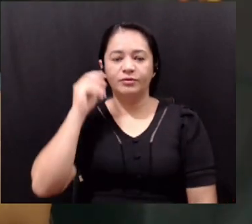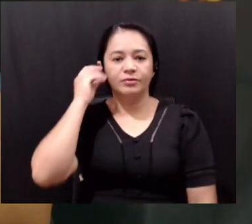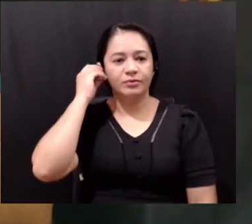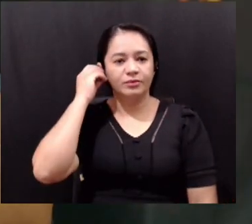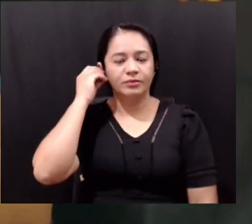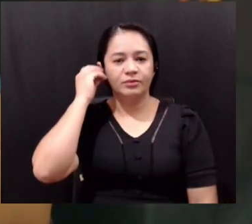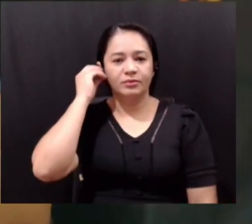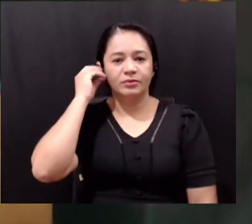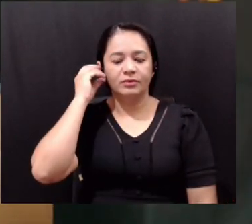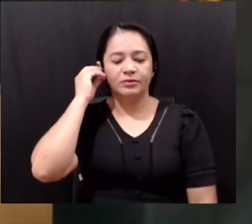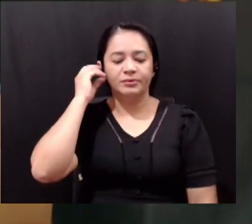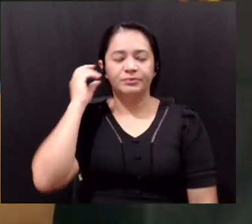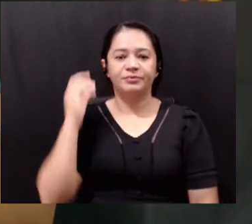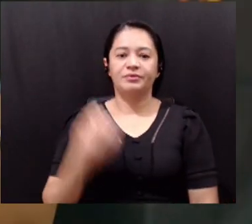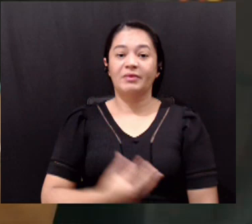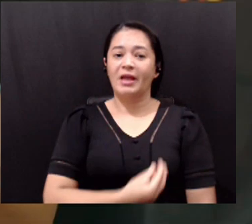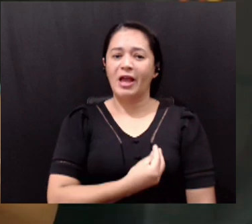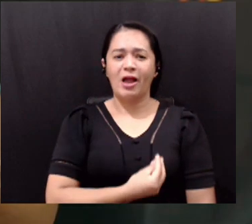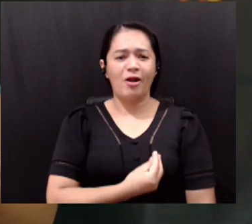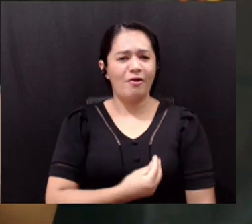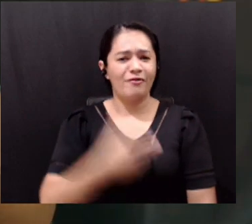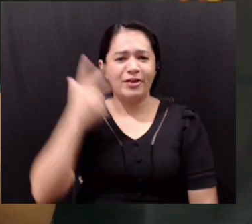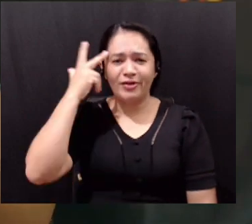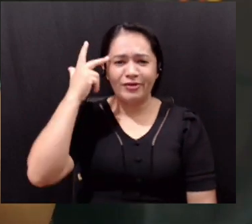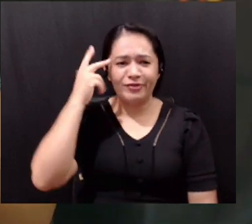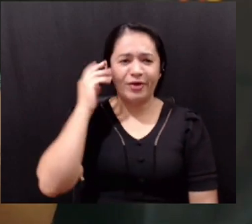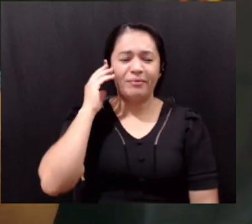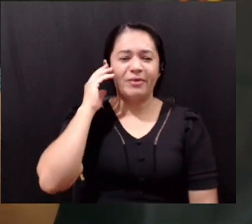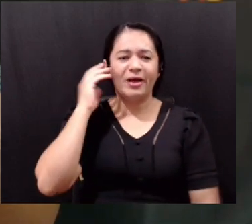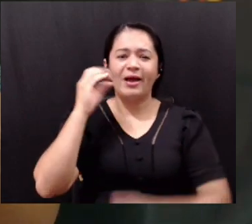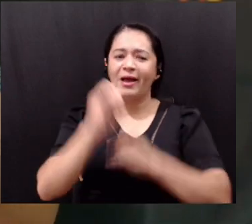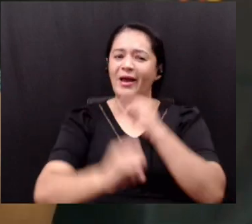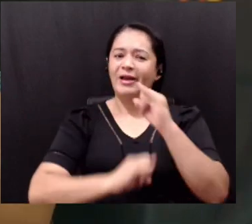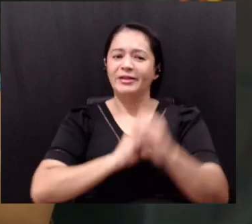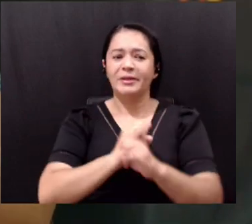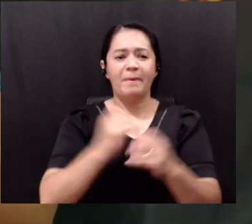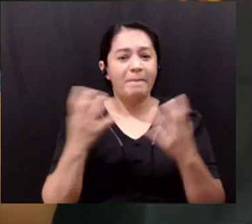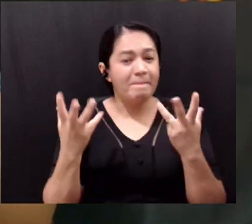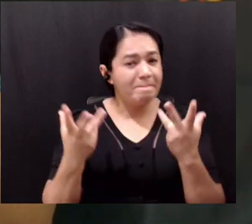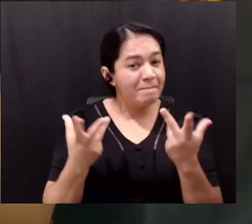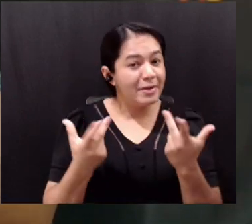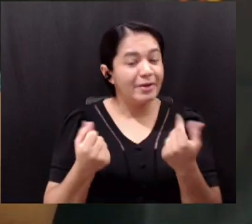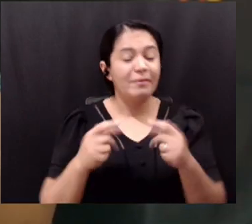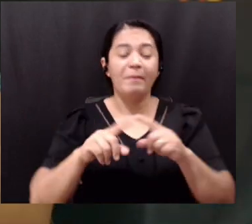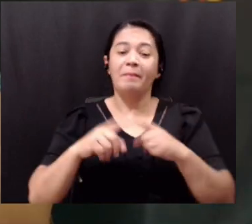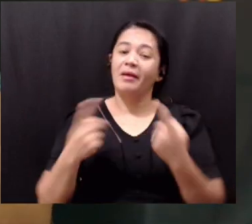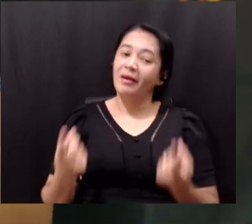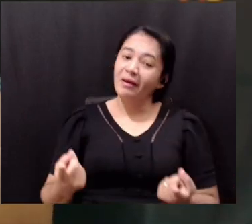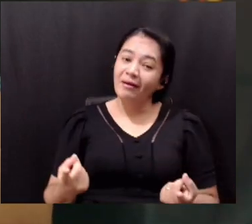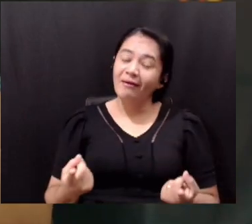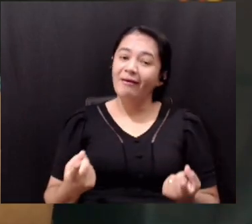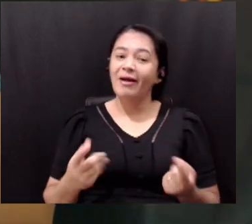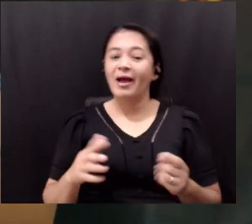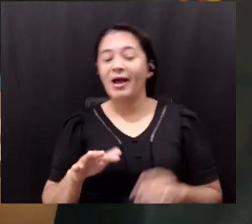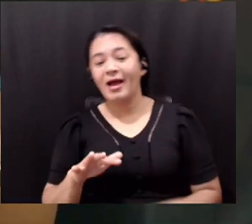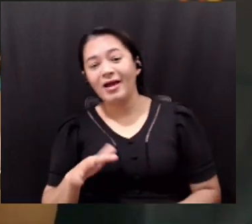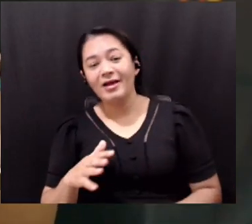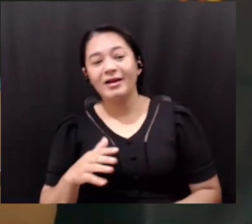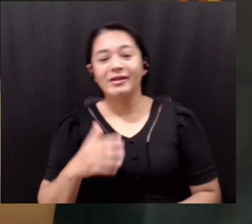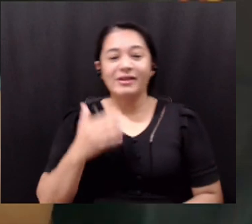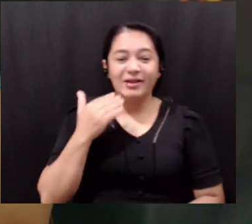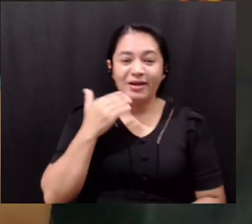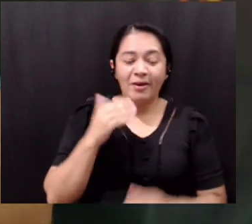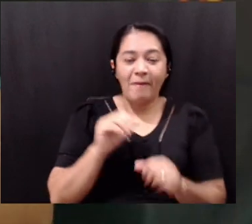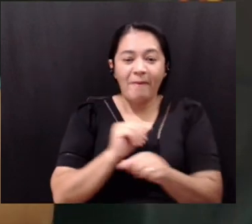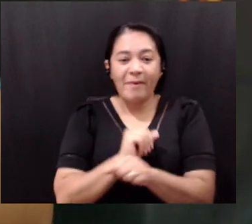Ao vivo é assim mesmo, tá tudo certo. A internet é maravilhosa, mas quando, né, dá um bug, dá uma paradinha, deixa a gente